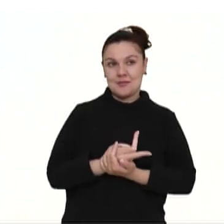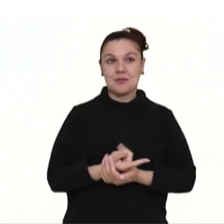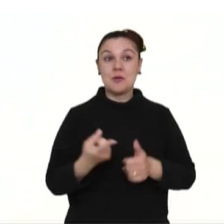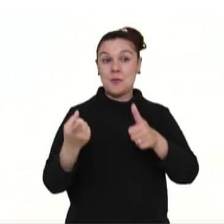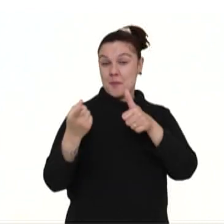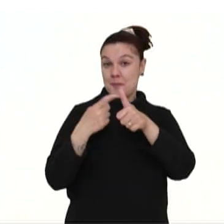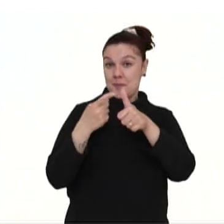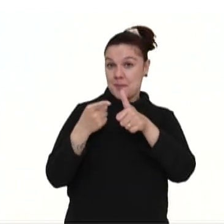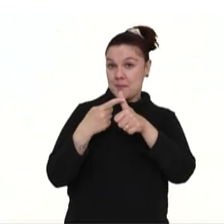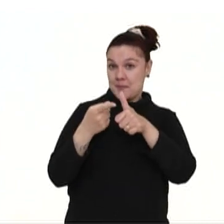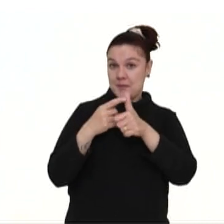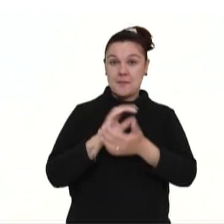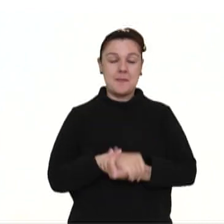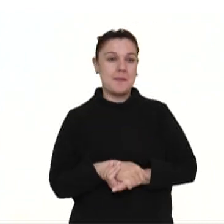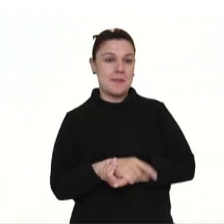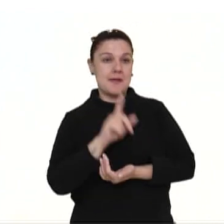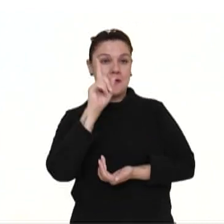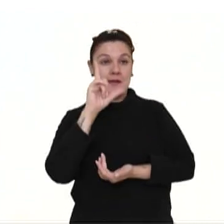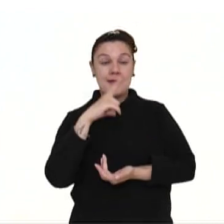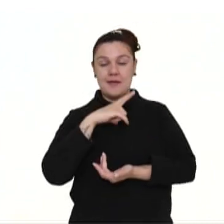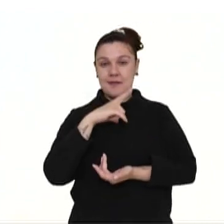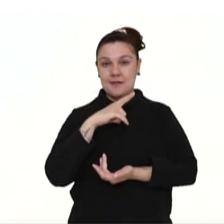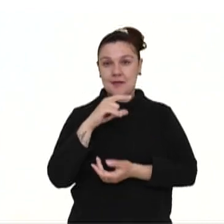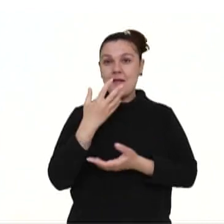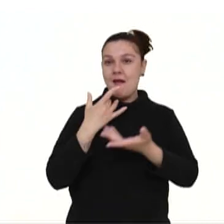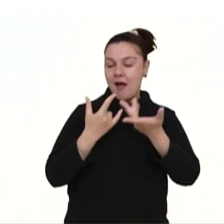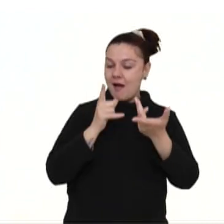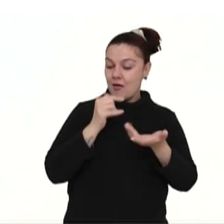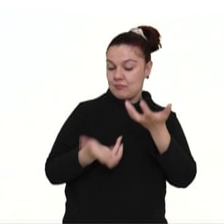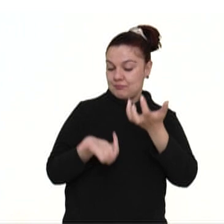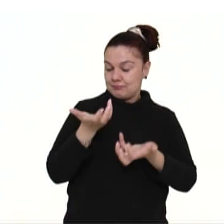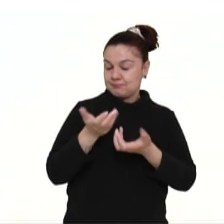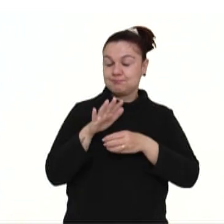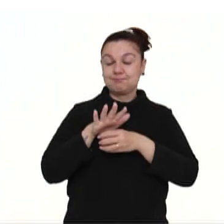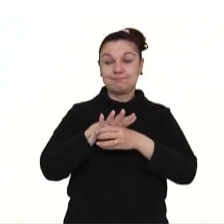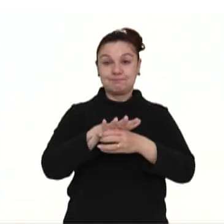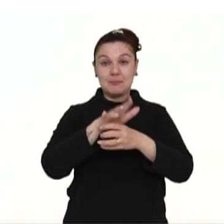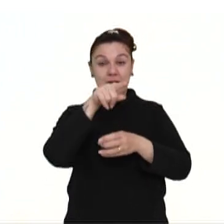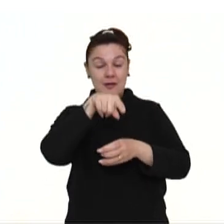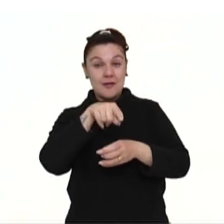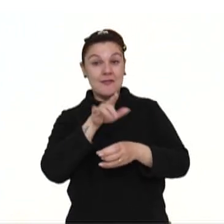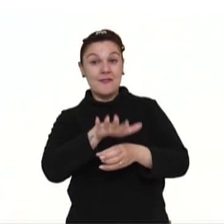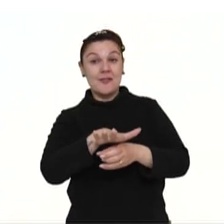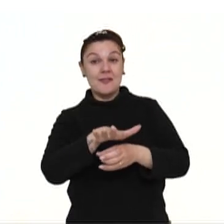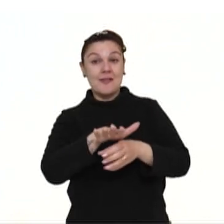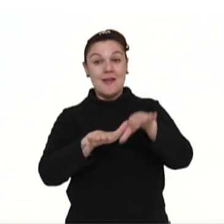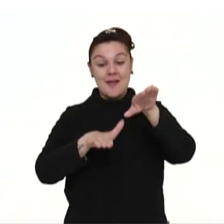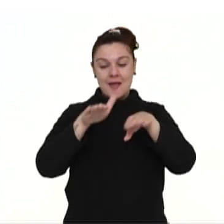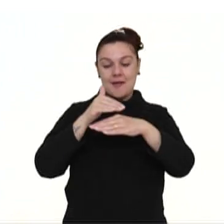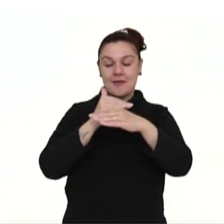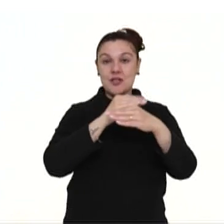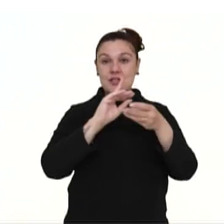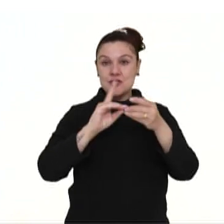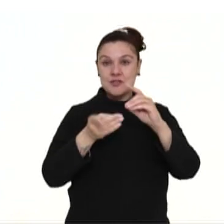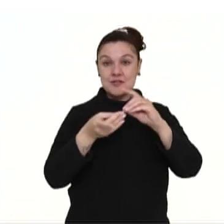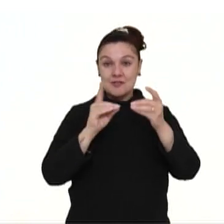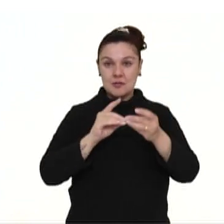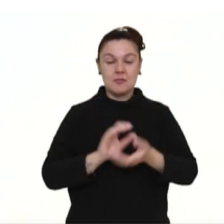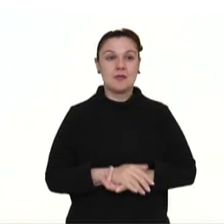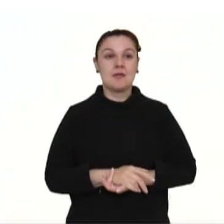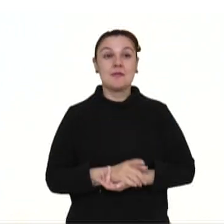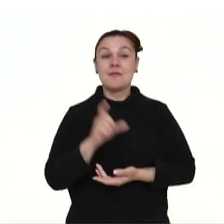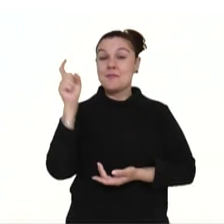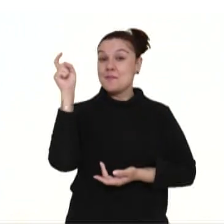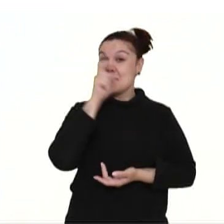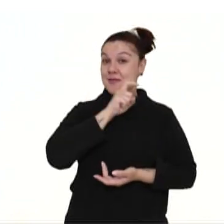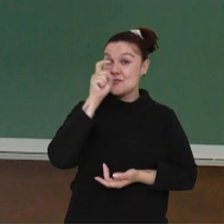panela aberta sobre o fogão contém água fervendo, a temperatura constante, o equilíbrio corrido é dinâmico. Isso aí